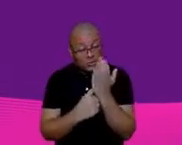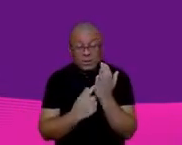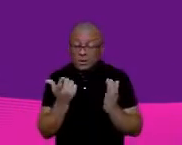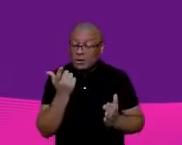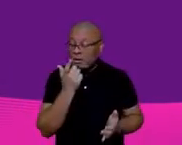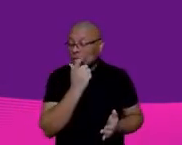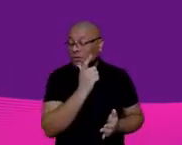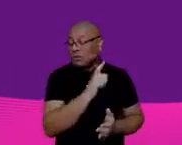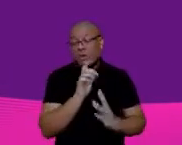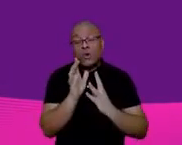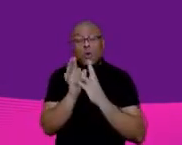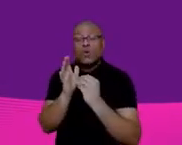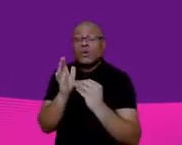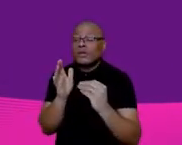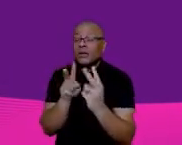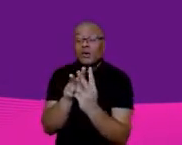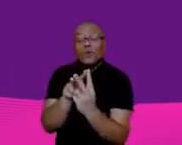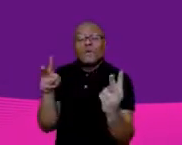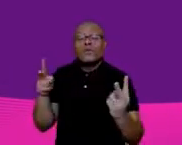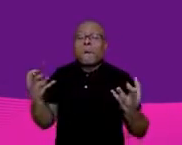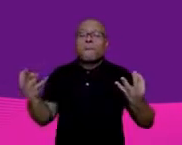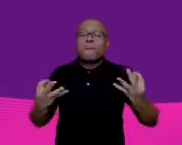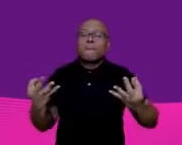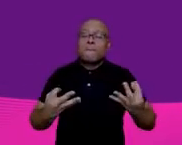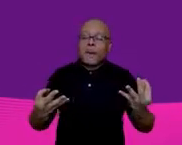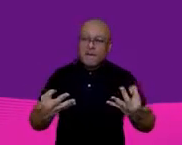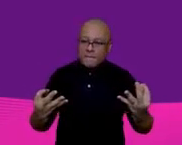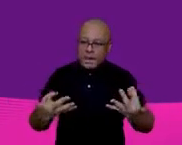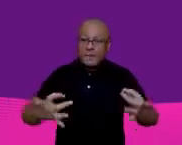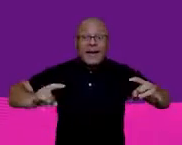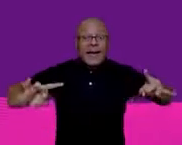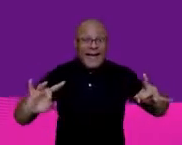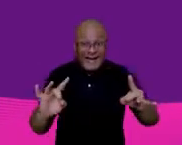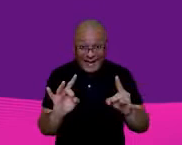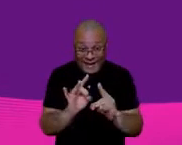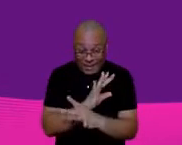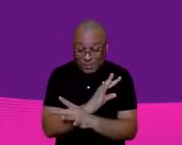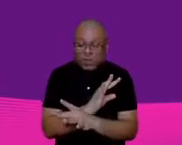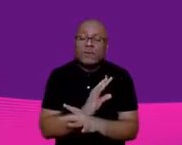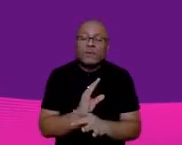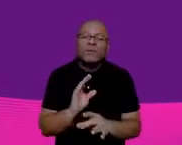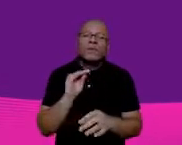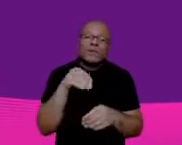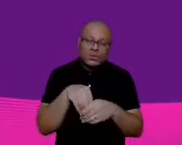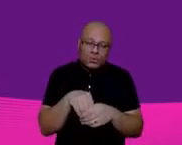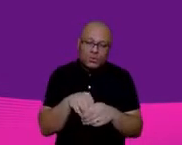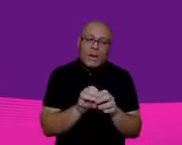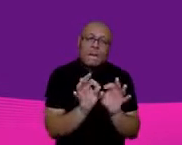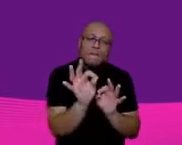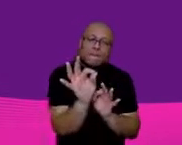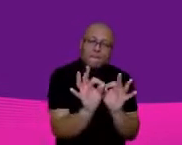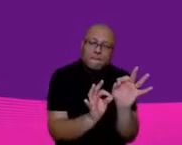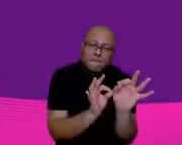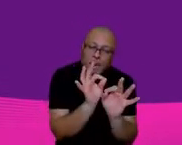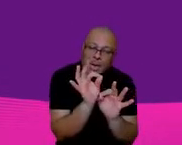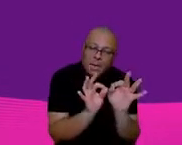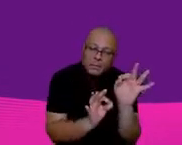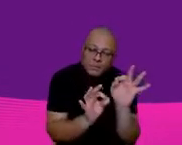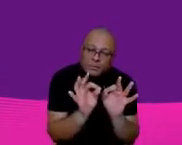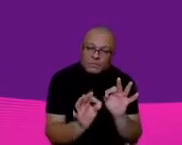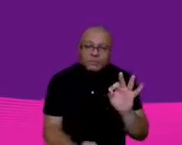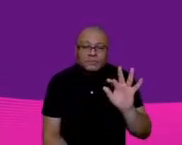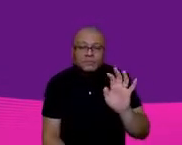virtual perfeito. Depois, nós fazemos a impactação, preparamos o